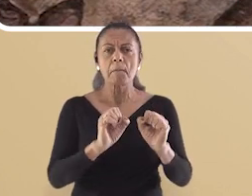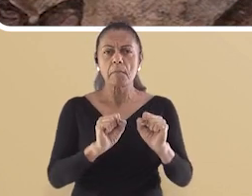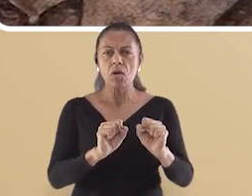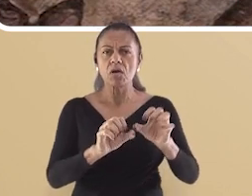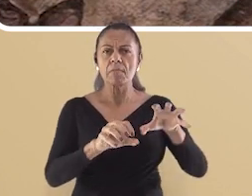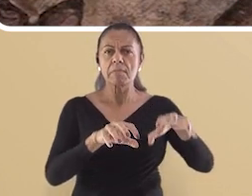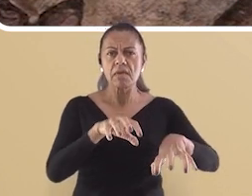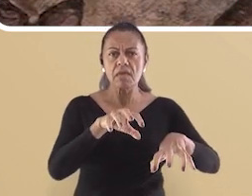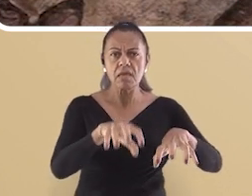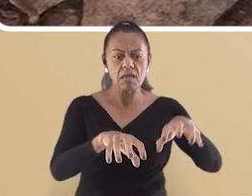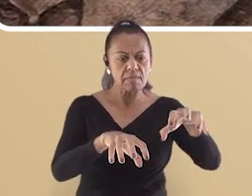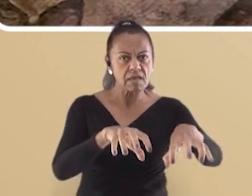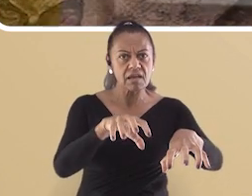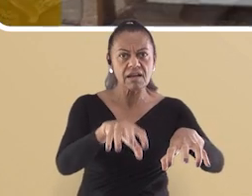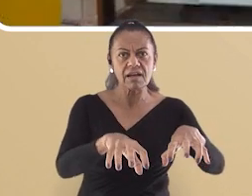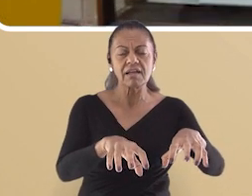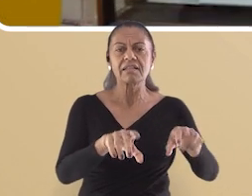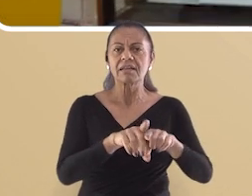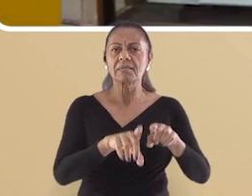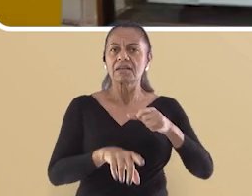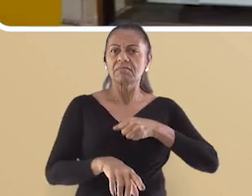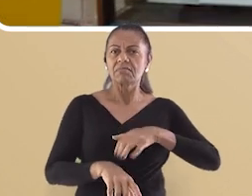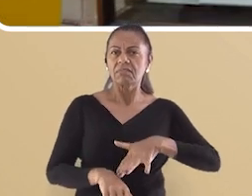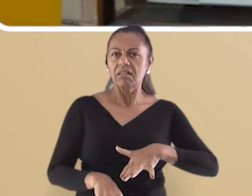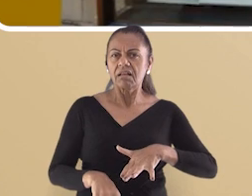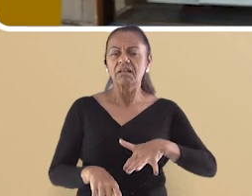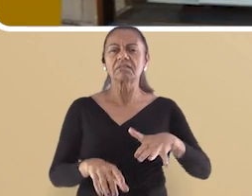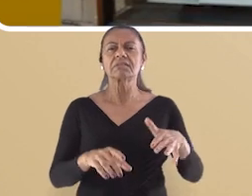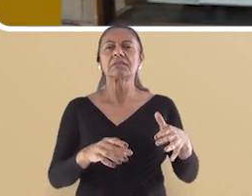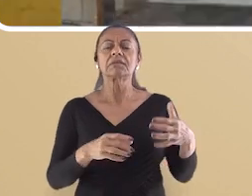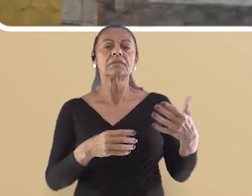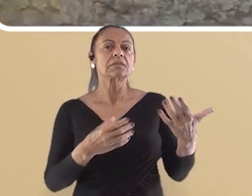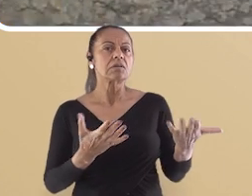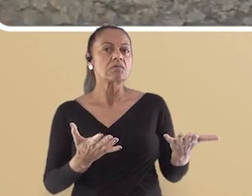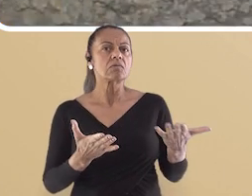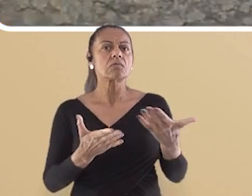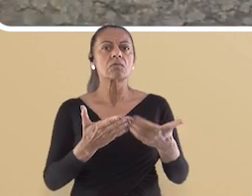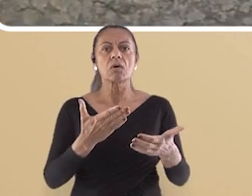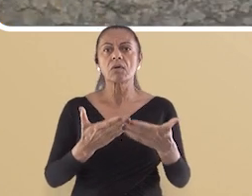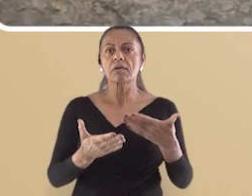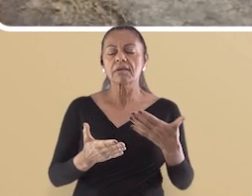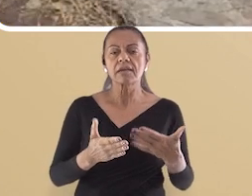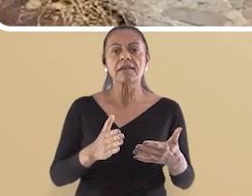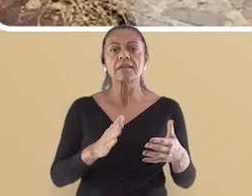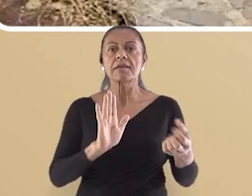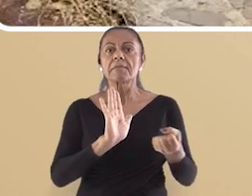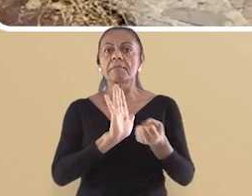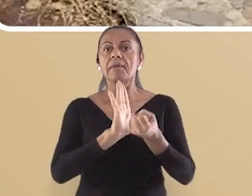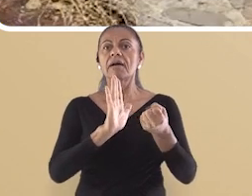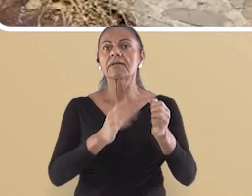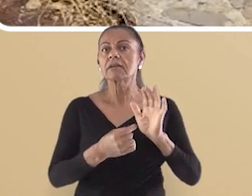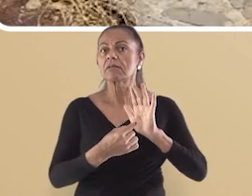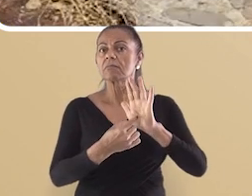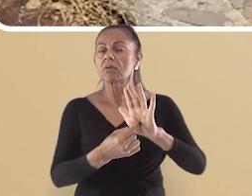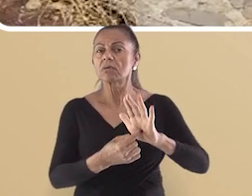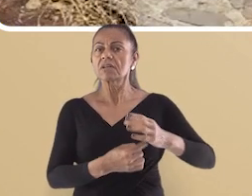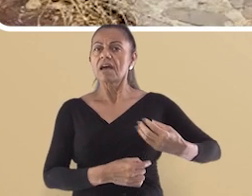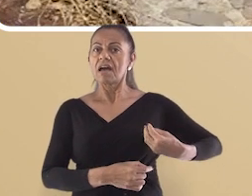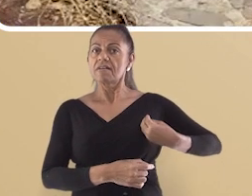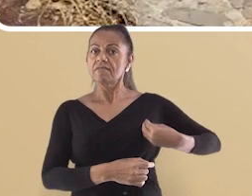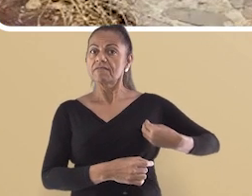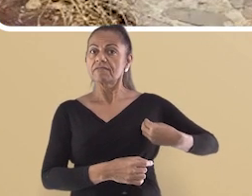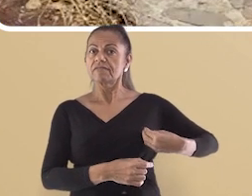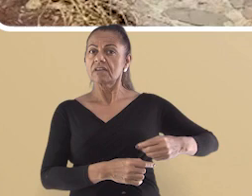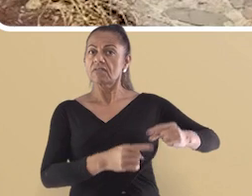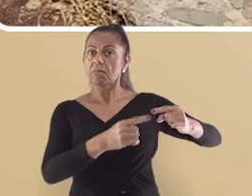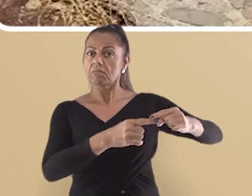até mesmo as fezes. Os restos de fósseis são partes de animais ou plantas. Já os vestígios de fósseis são qualquer